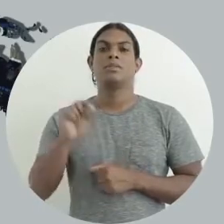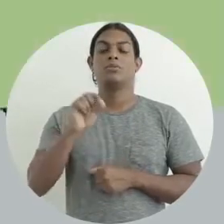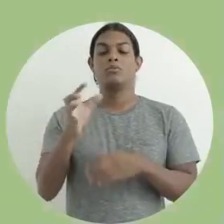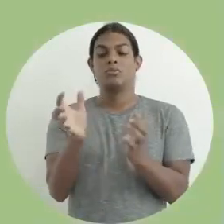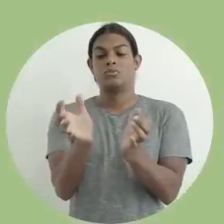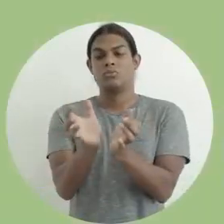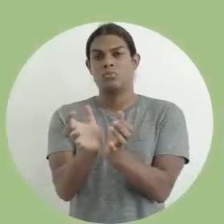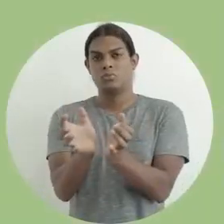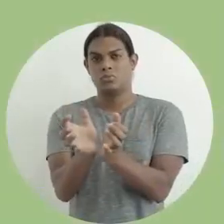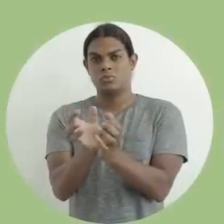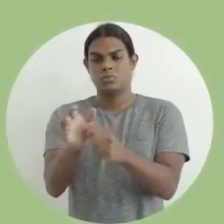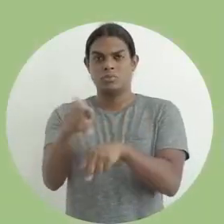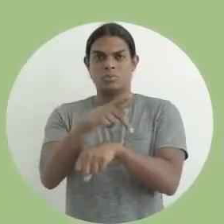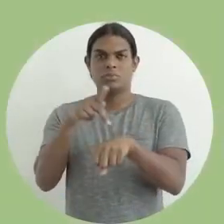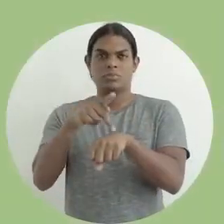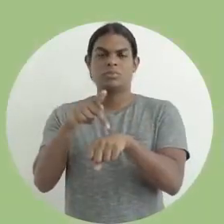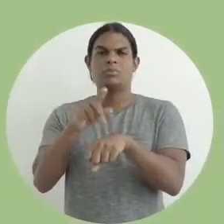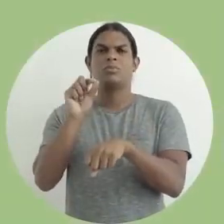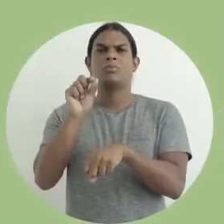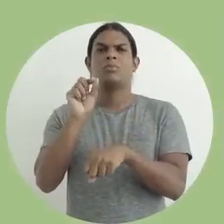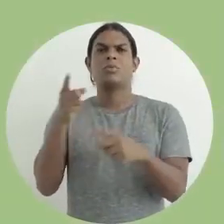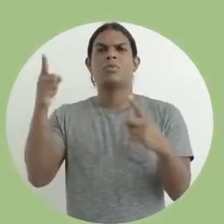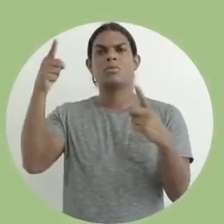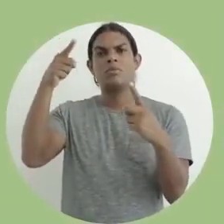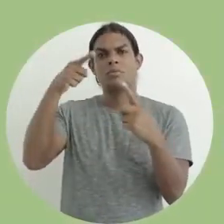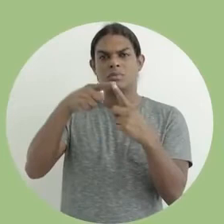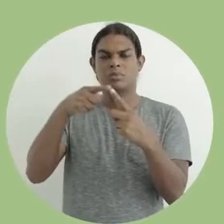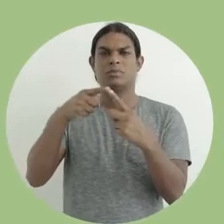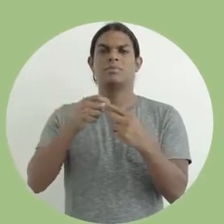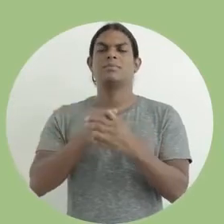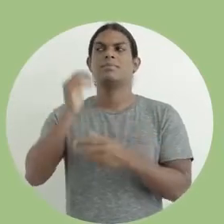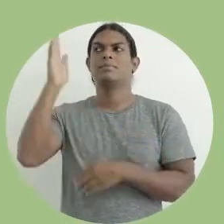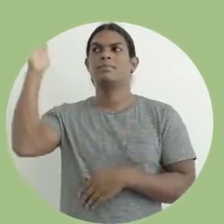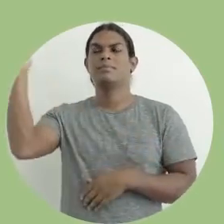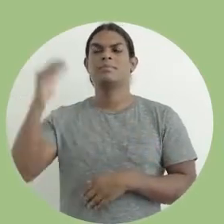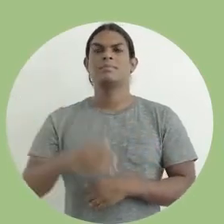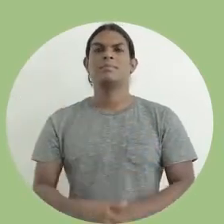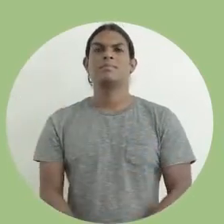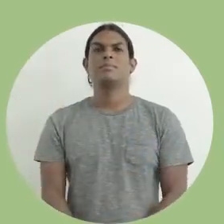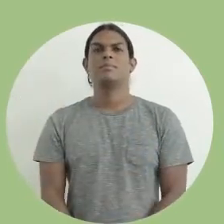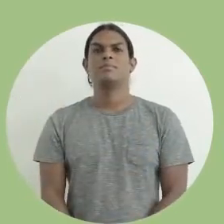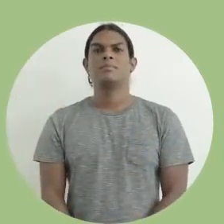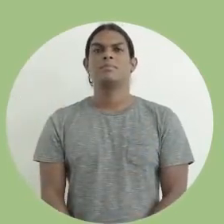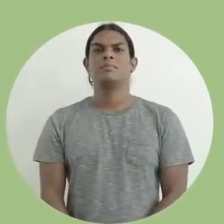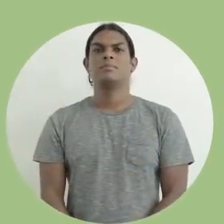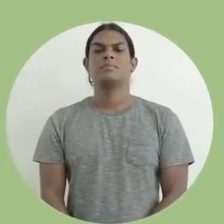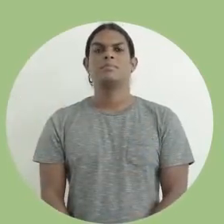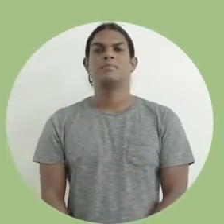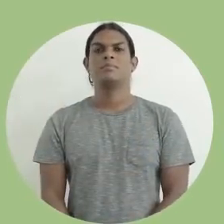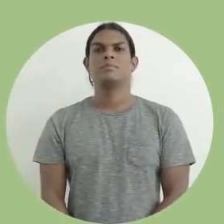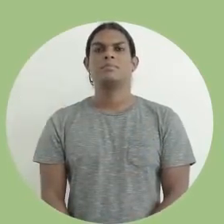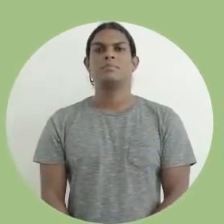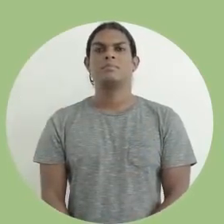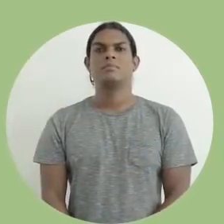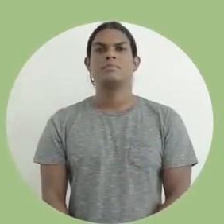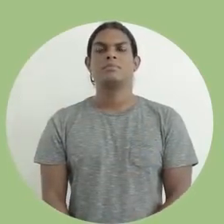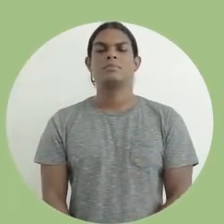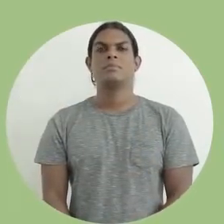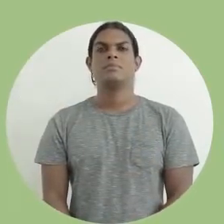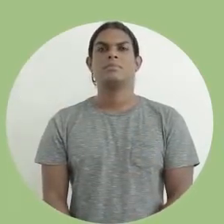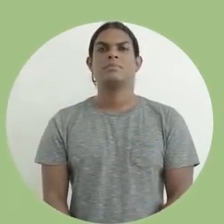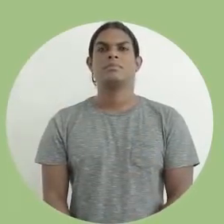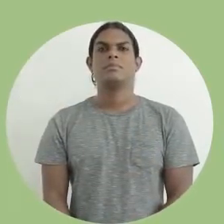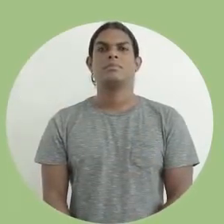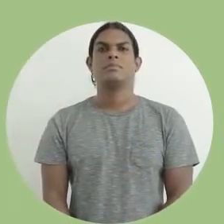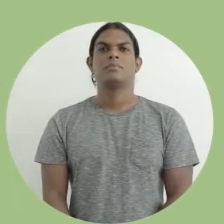integrantes? Estabilidade, ou seja, previsibilidade, diminuição dos riscos e custos de contrato,